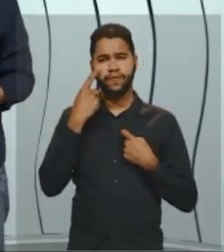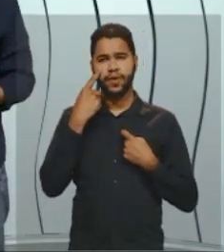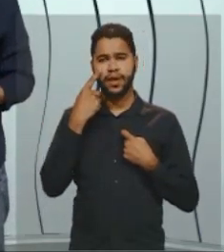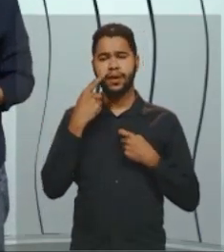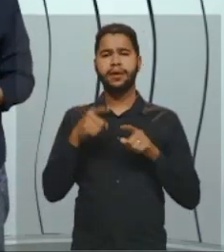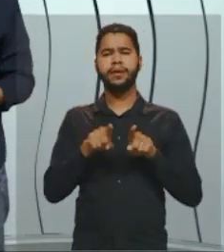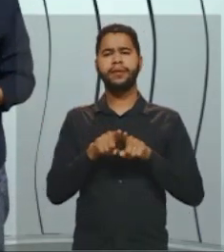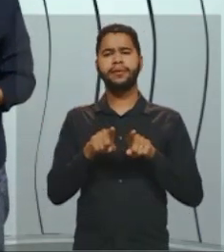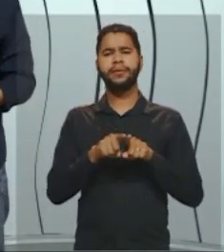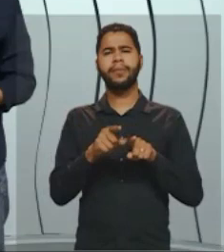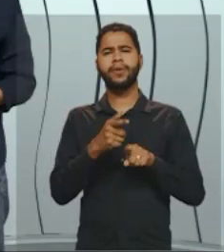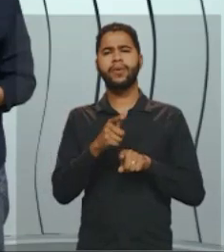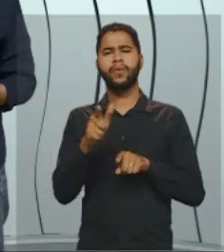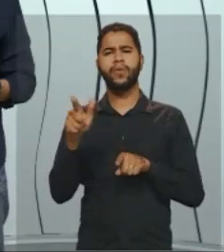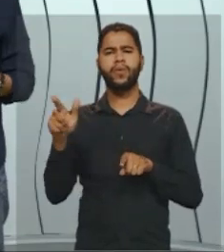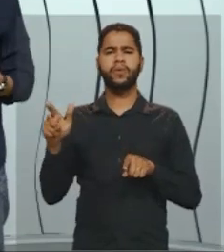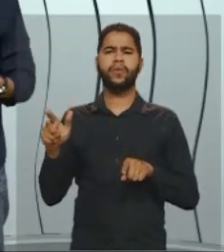outros